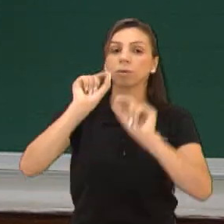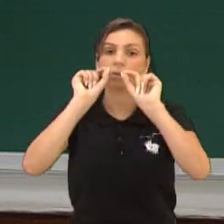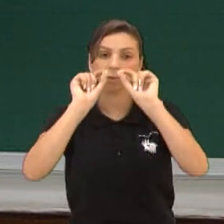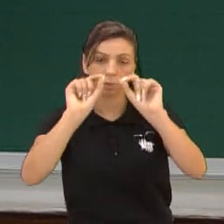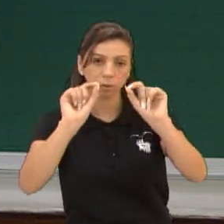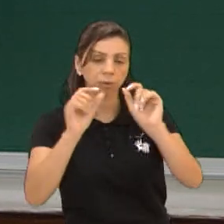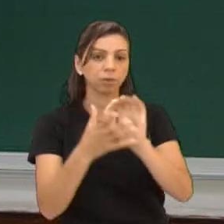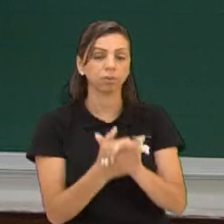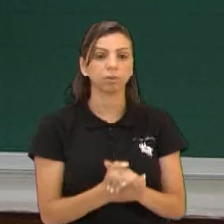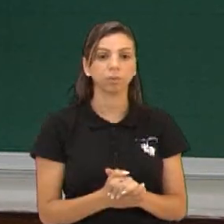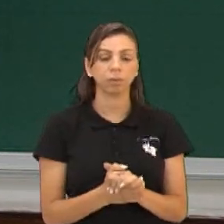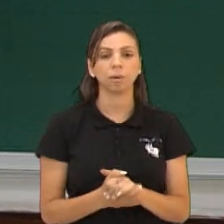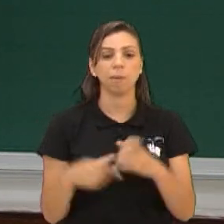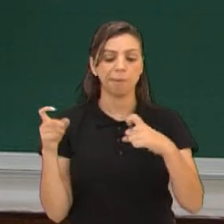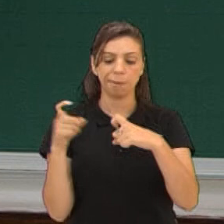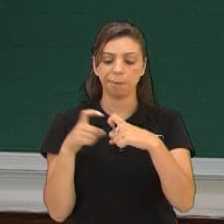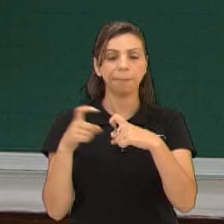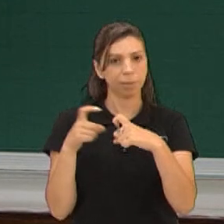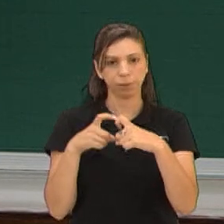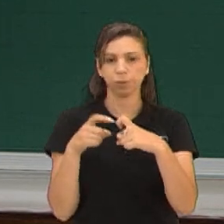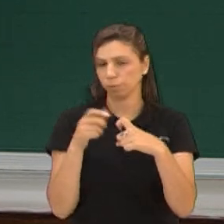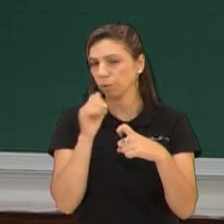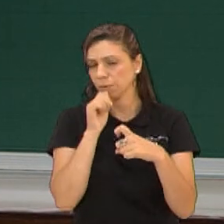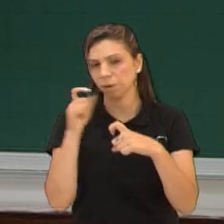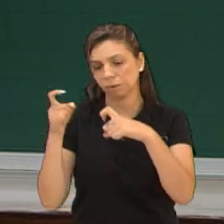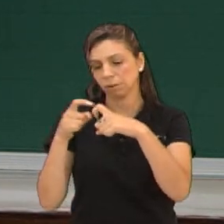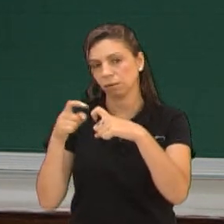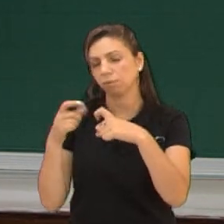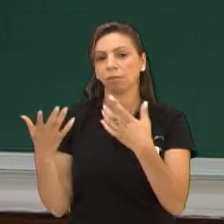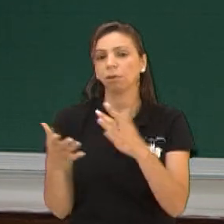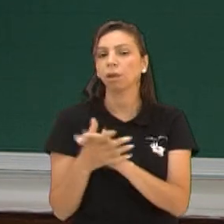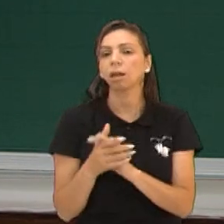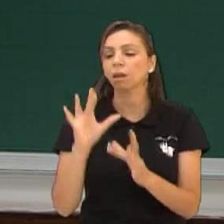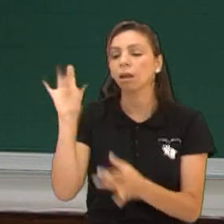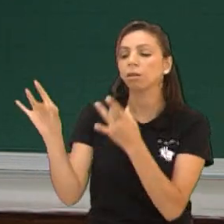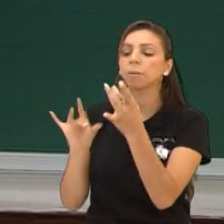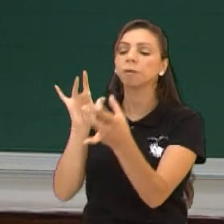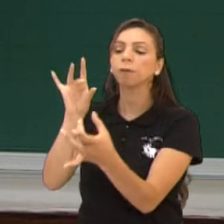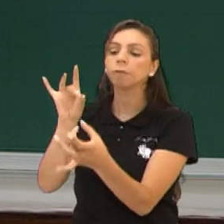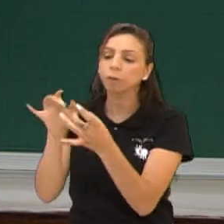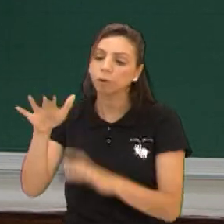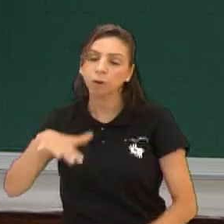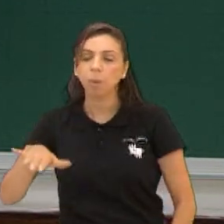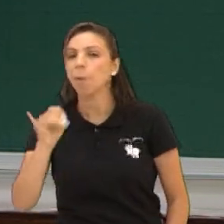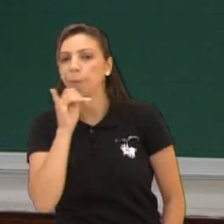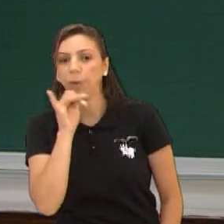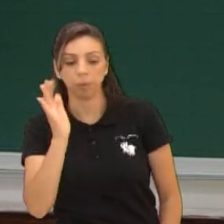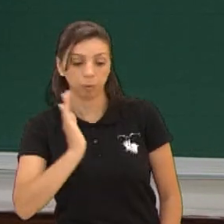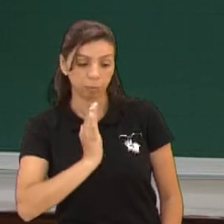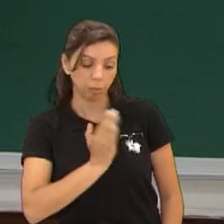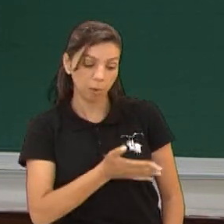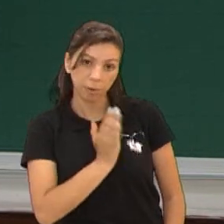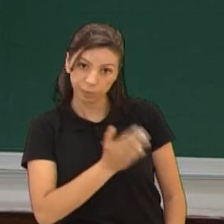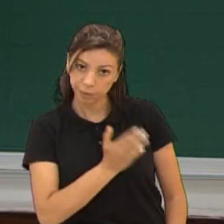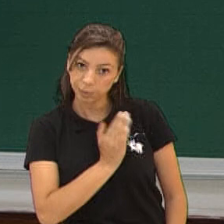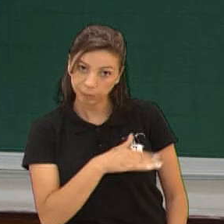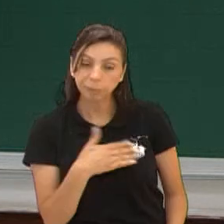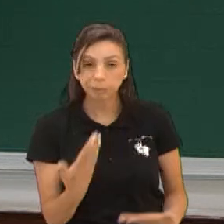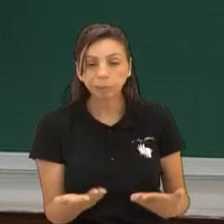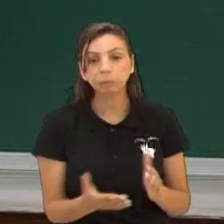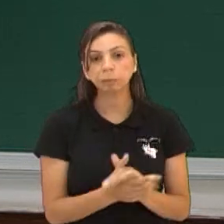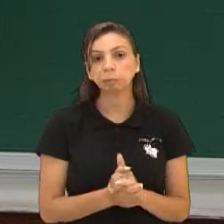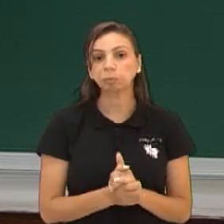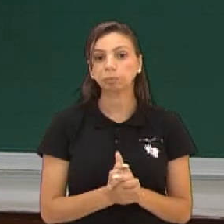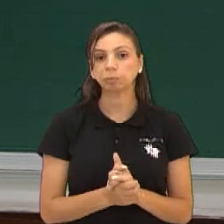como por exemplo um médico o médico especialista em que área né vamos dizer que ele seja cardiologia é especialista